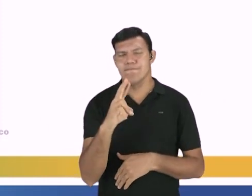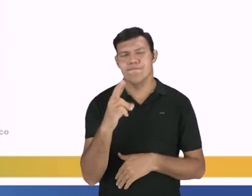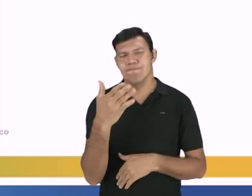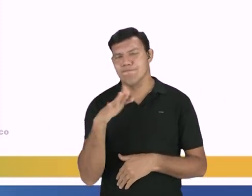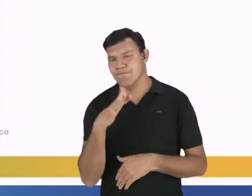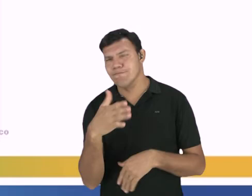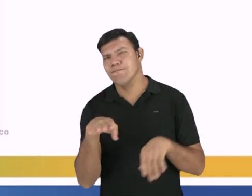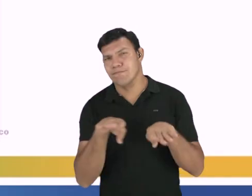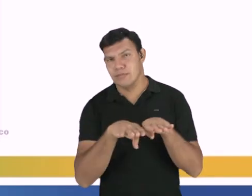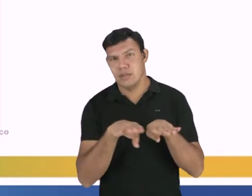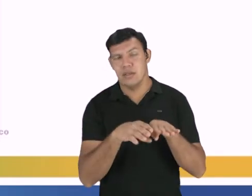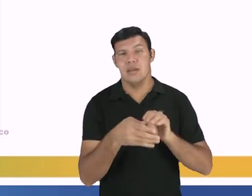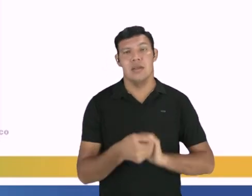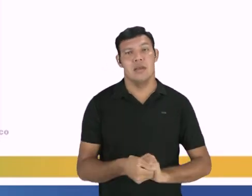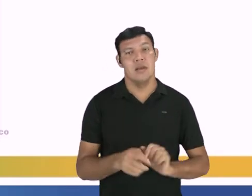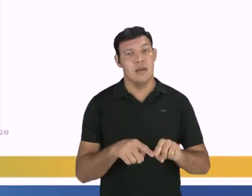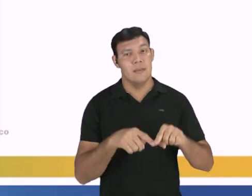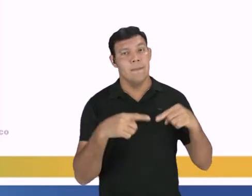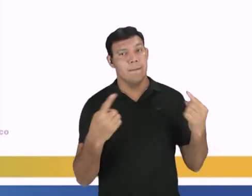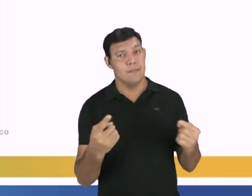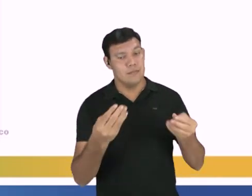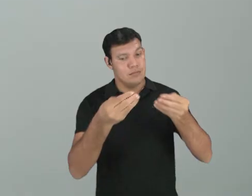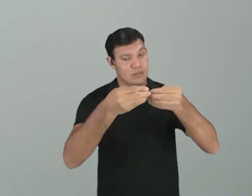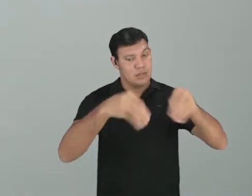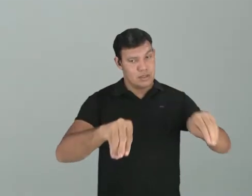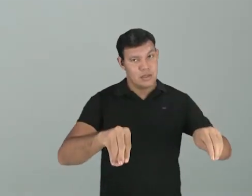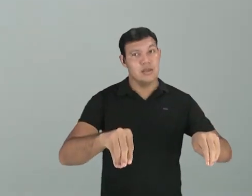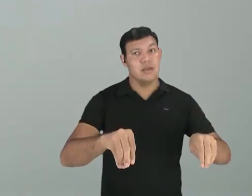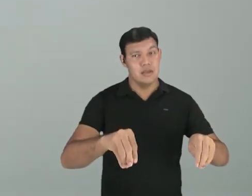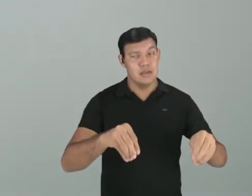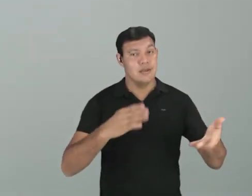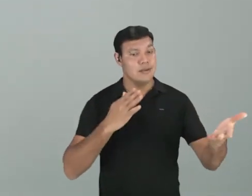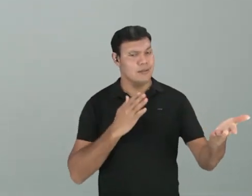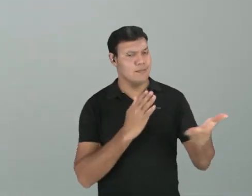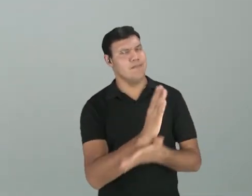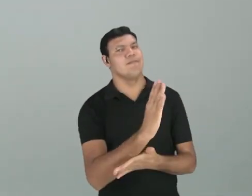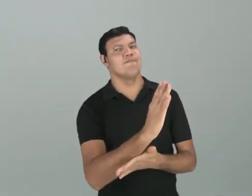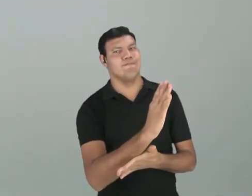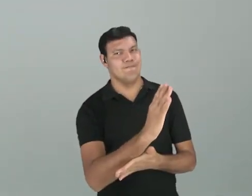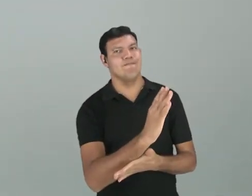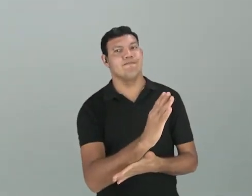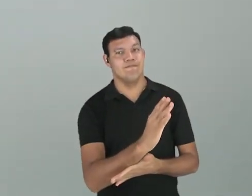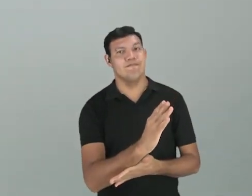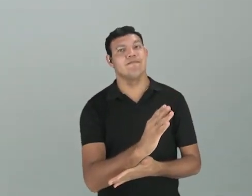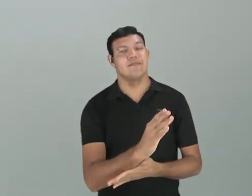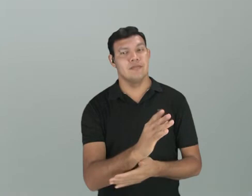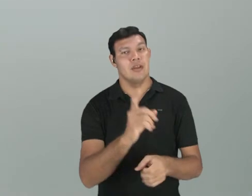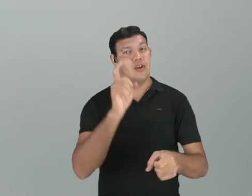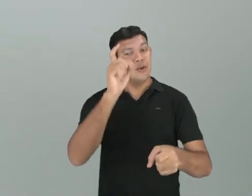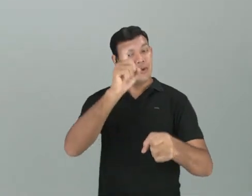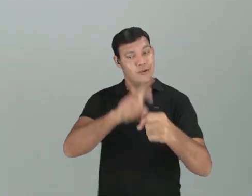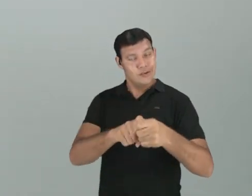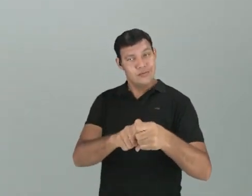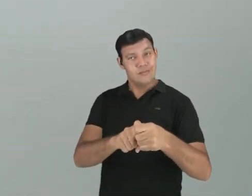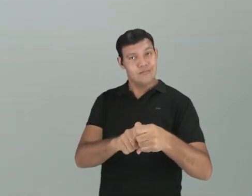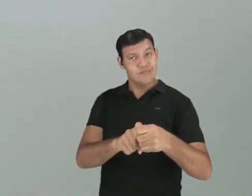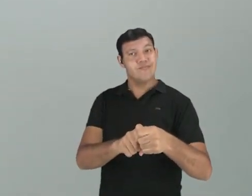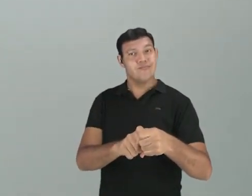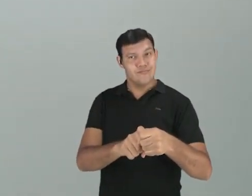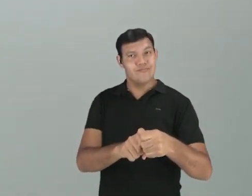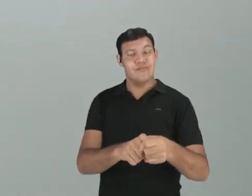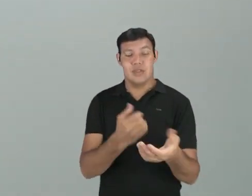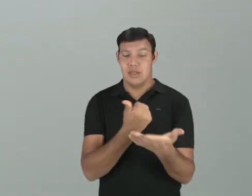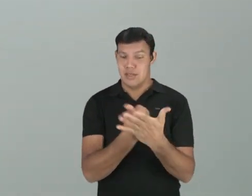possível, mas a consequência, né, de passar no exame depende muito